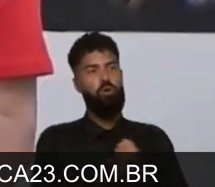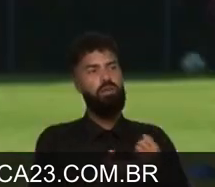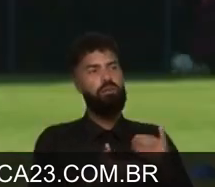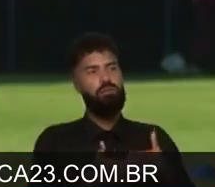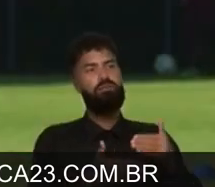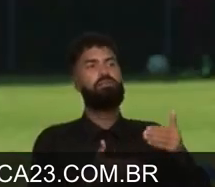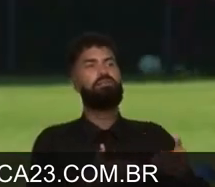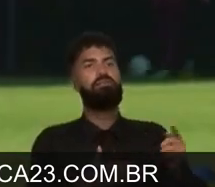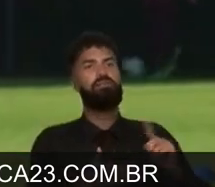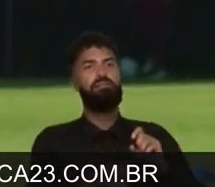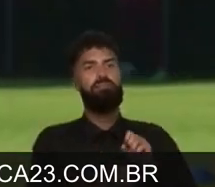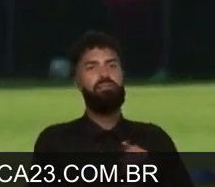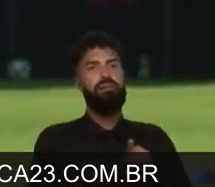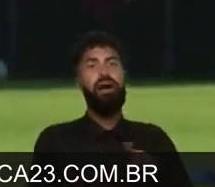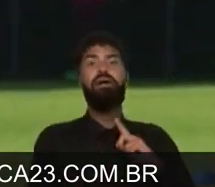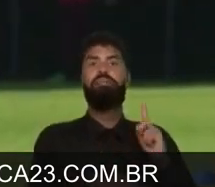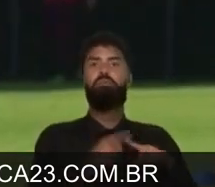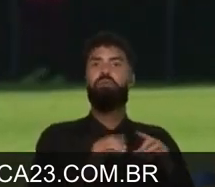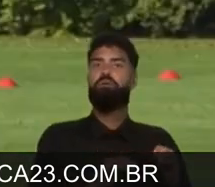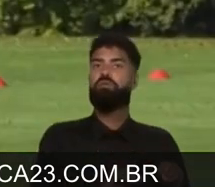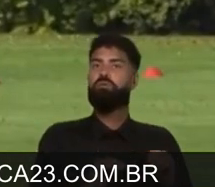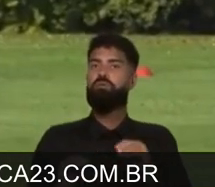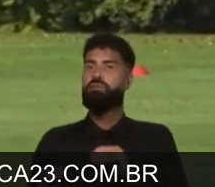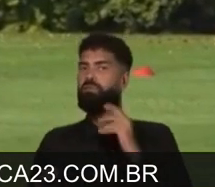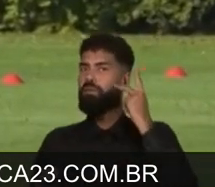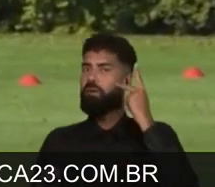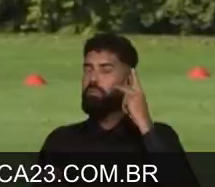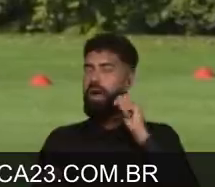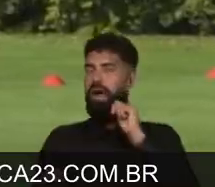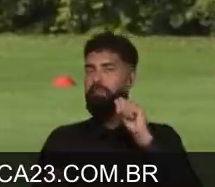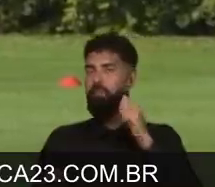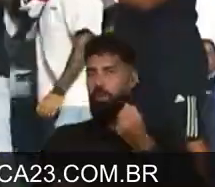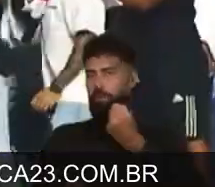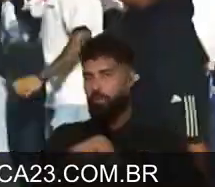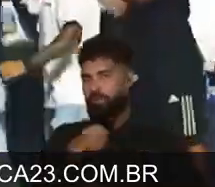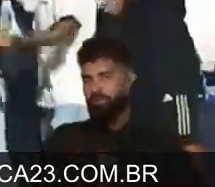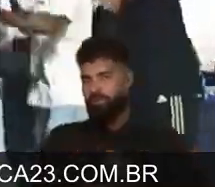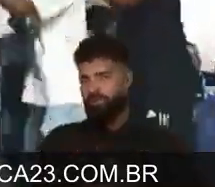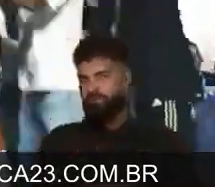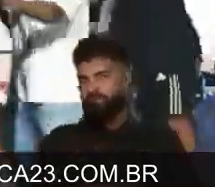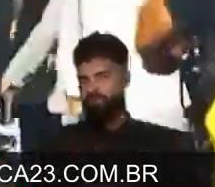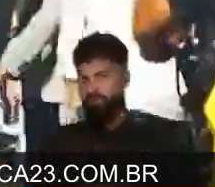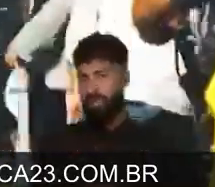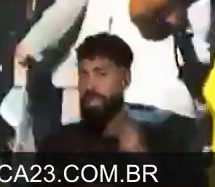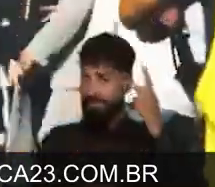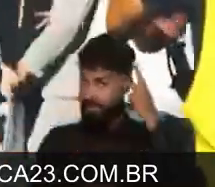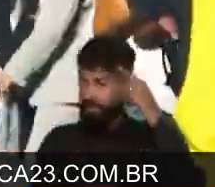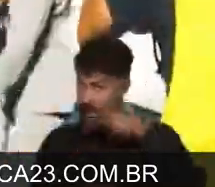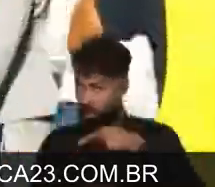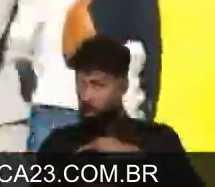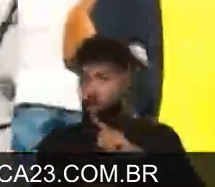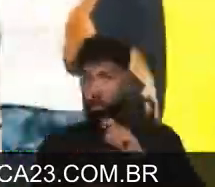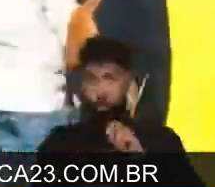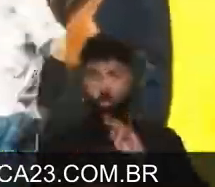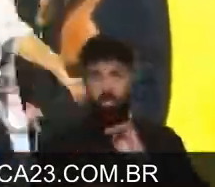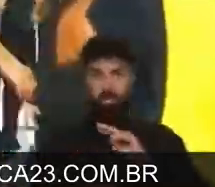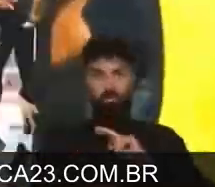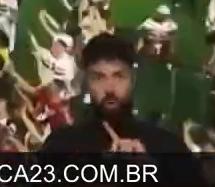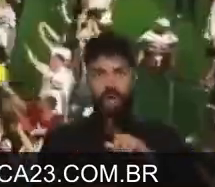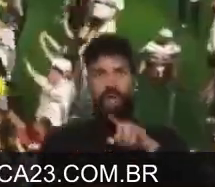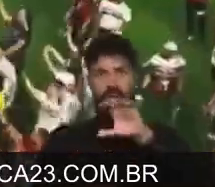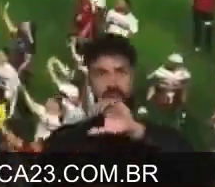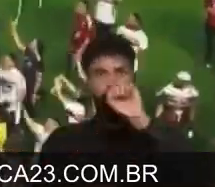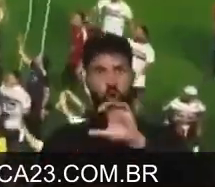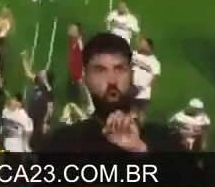treinador, que acabou migrando para o São Paulo em abril do ano passado. Pelo tricolor, Dorival Júnior se tornaria campeão da Copa do